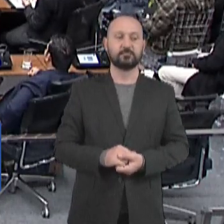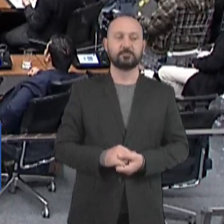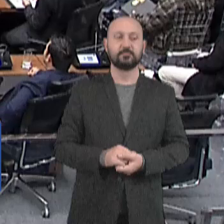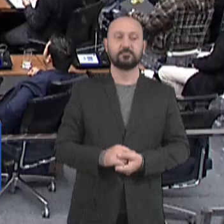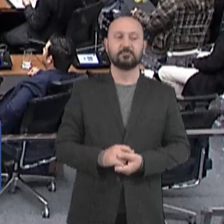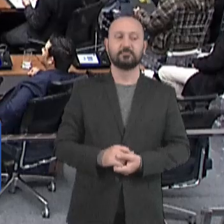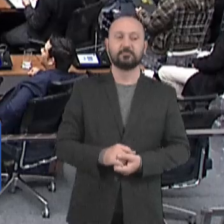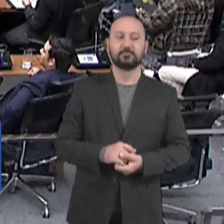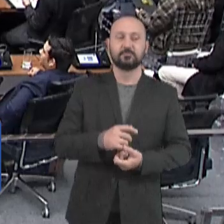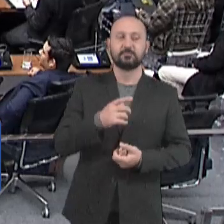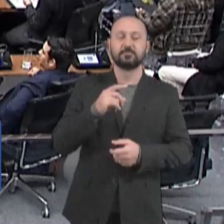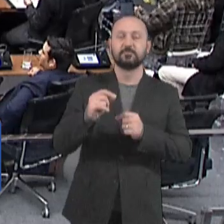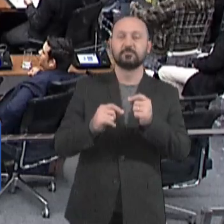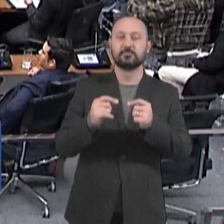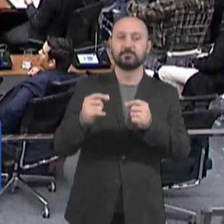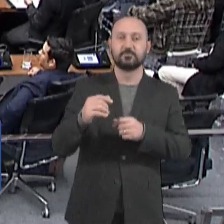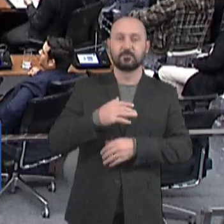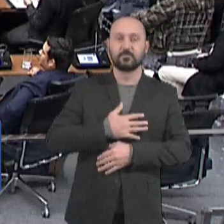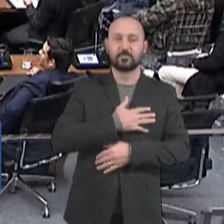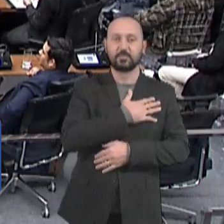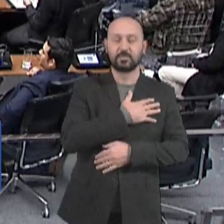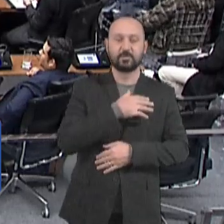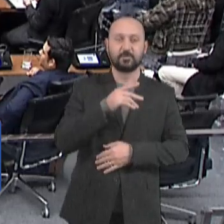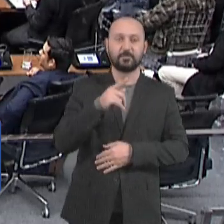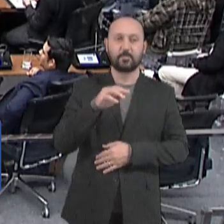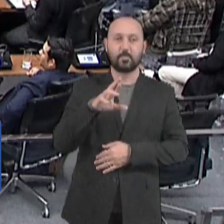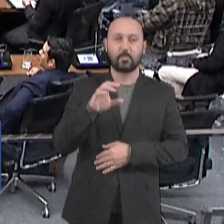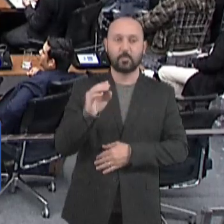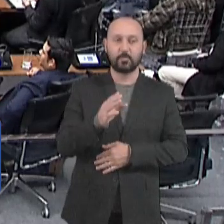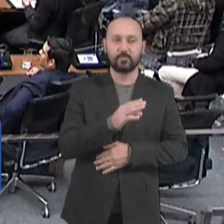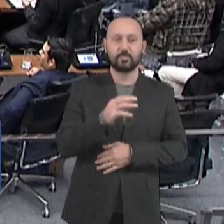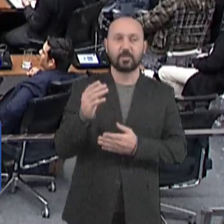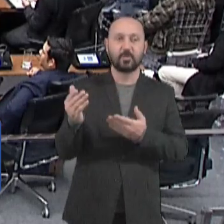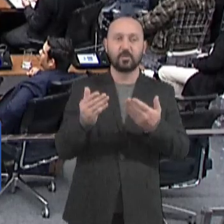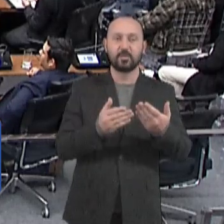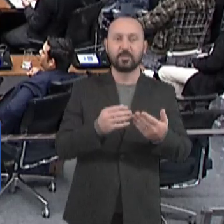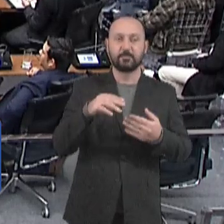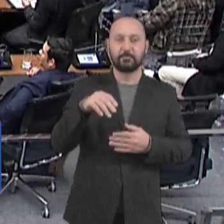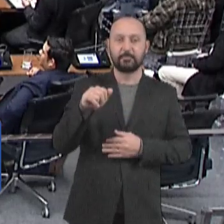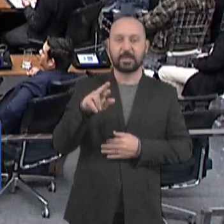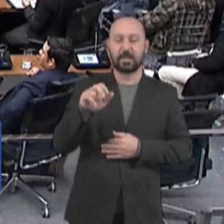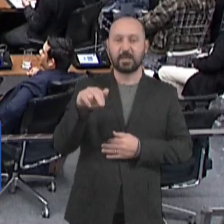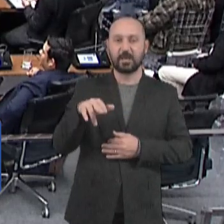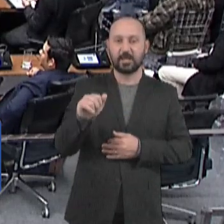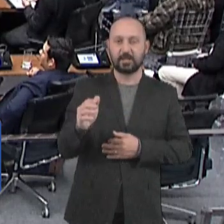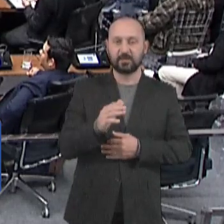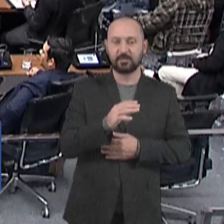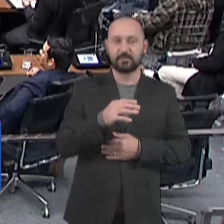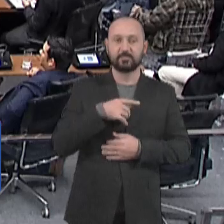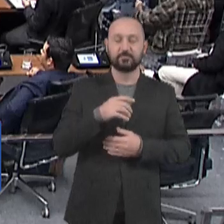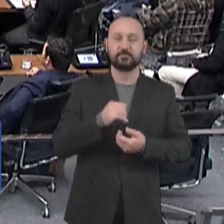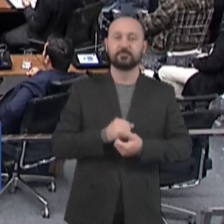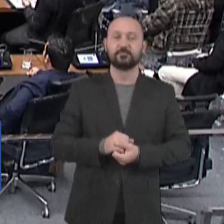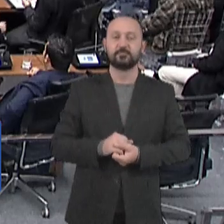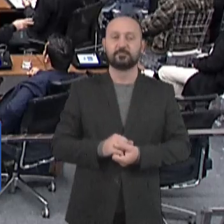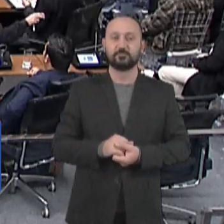Para receber a comenda Coronel Pedro José Rufino, convidamos Marina Ogedo